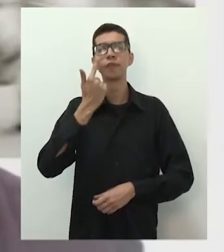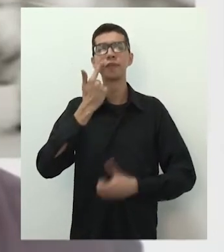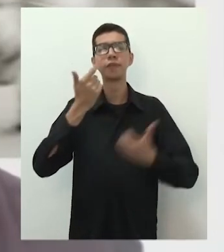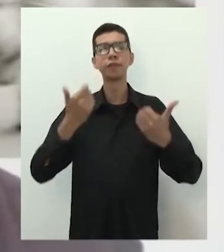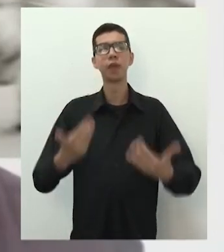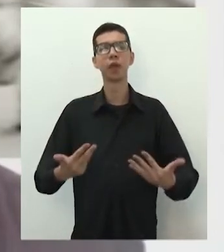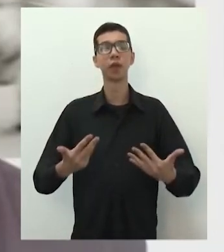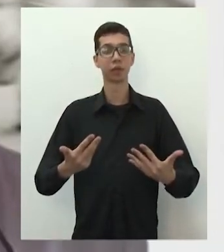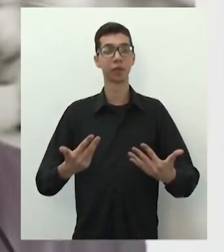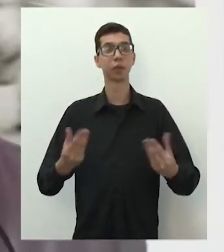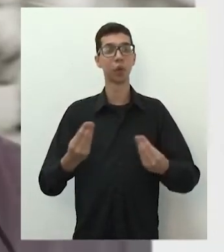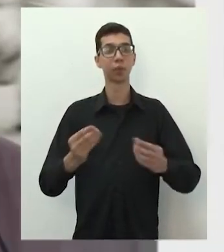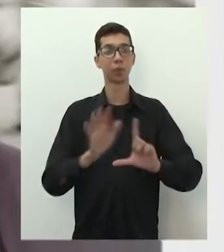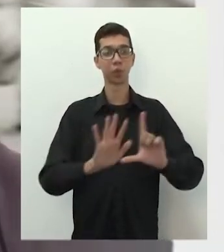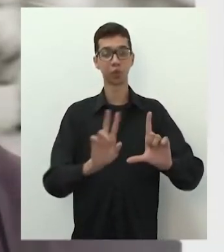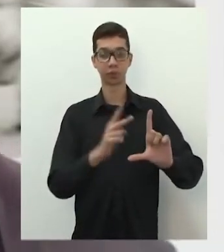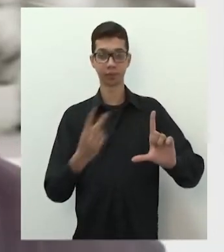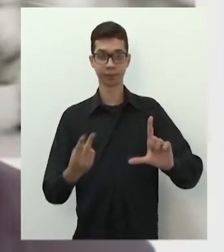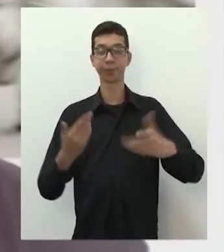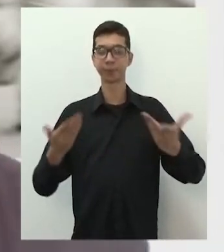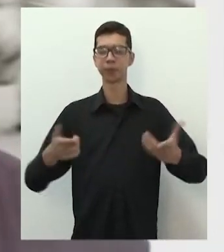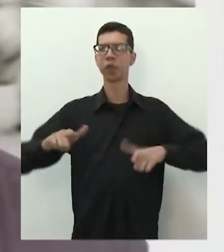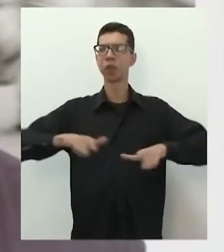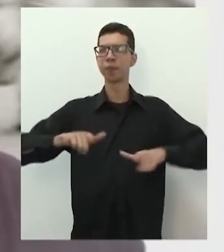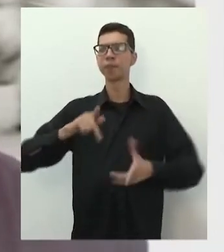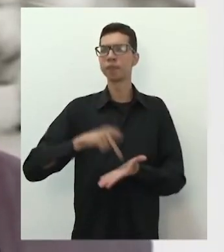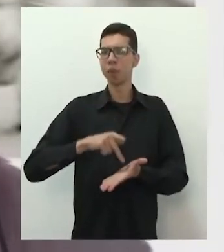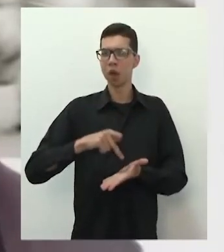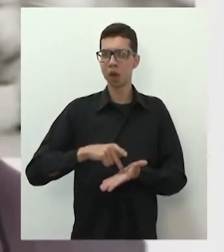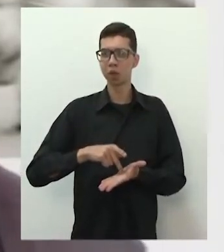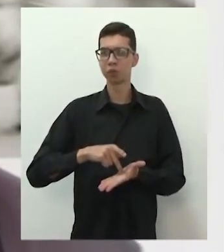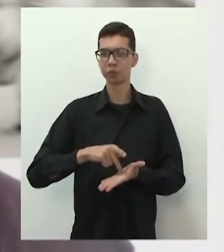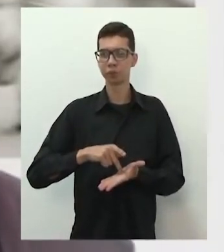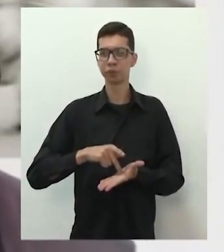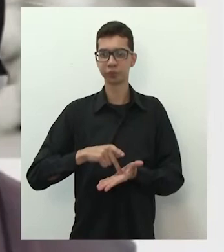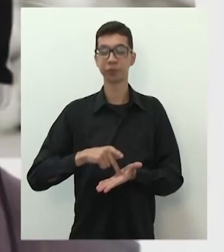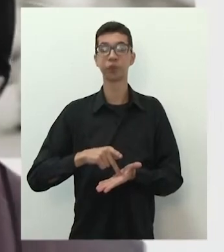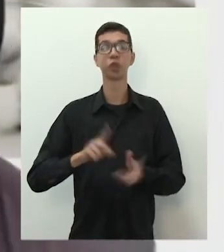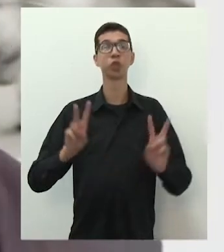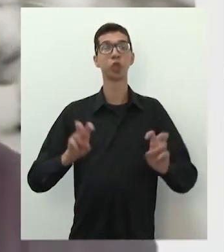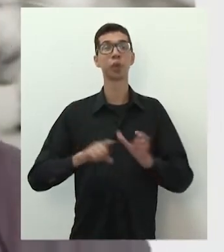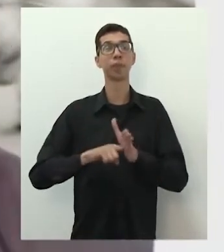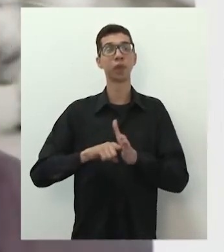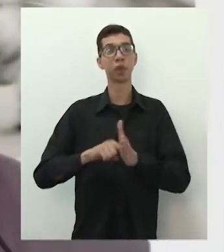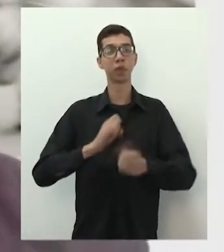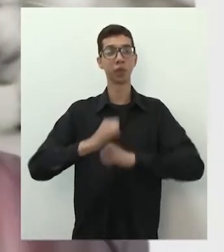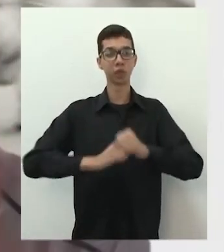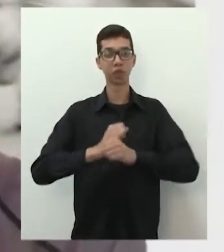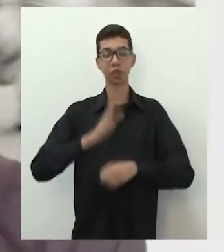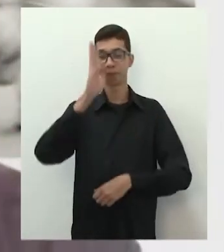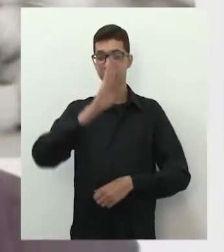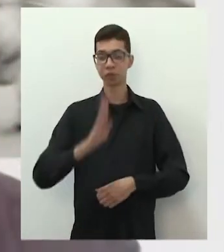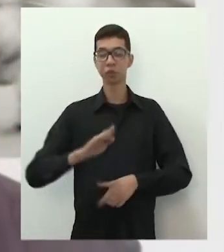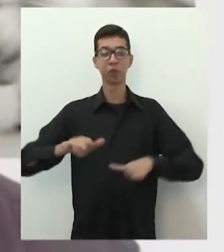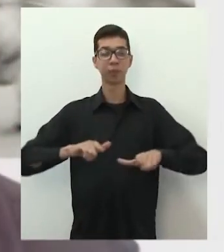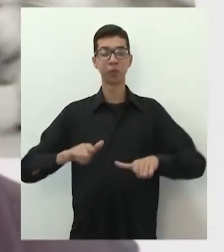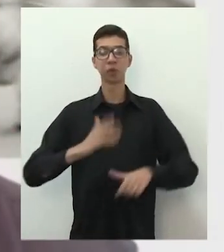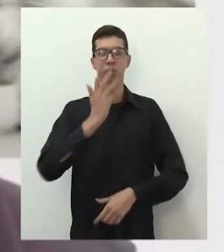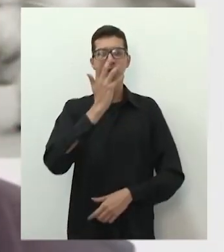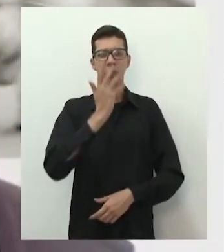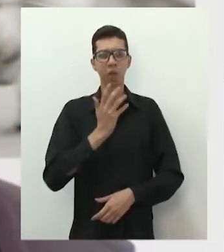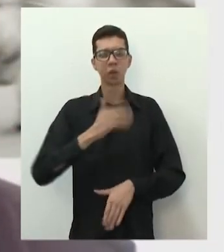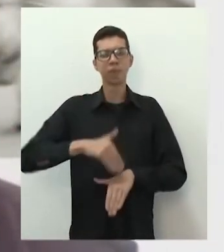tá? Passa o próximo para mim, gente. Deixa eu me acompanhar aqui para eu acompanhar na tela. Pode colocar. Bom, vamos lá. Pergunta que você